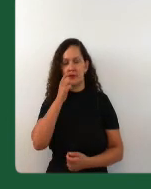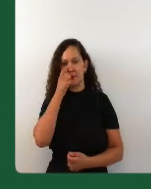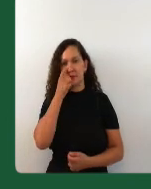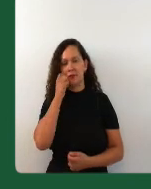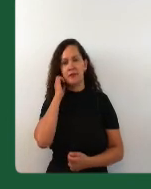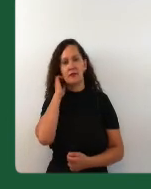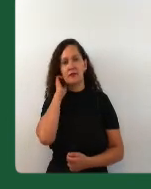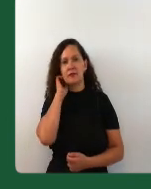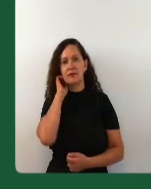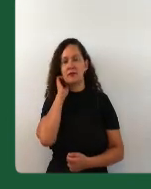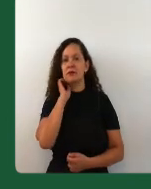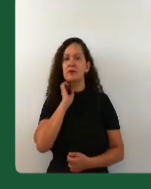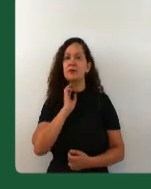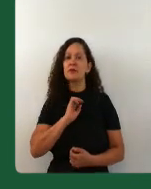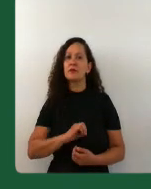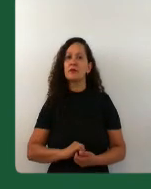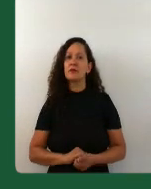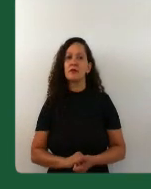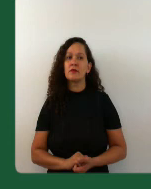Interessada tem mais isso.